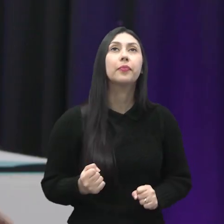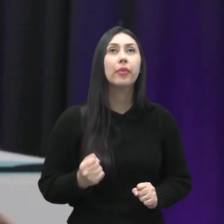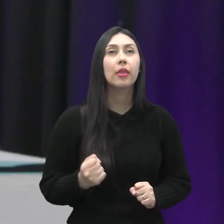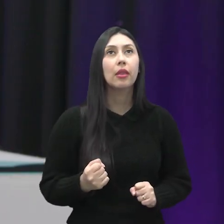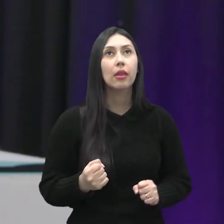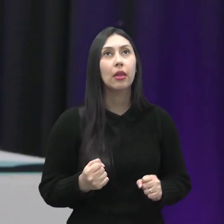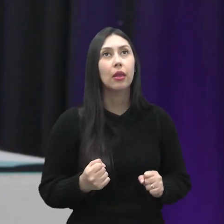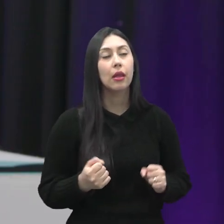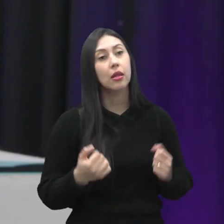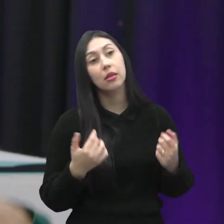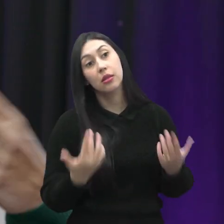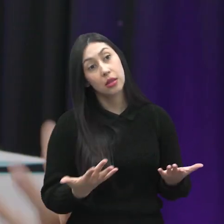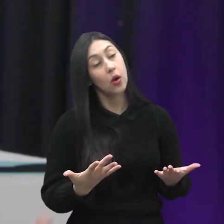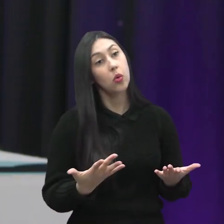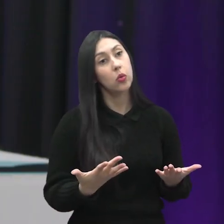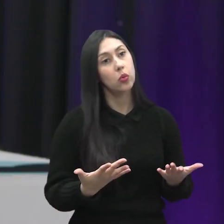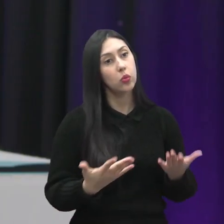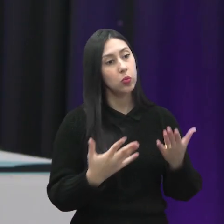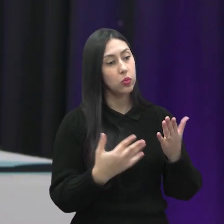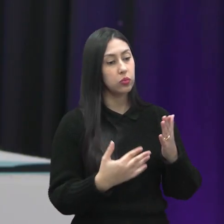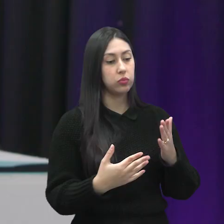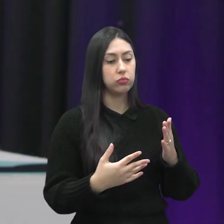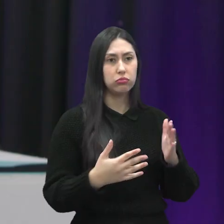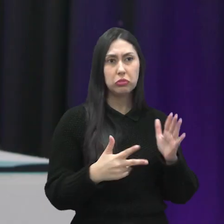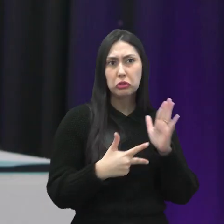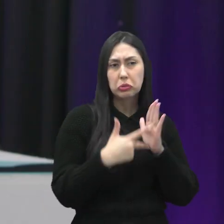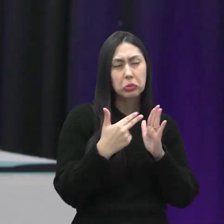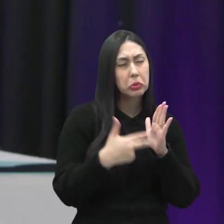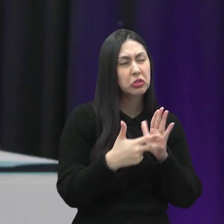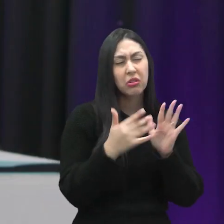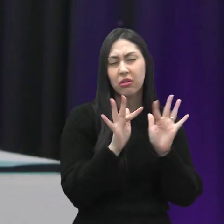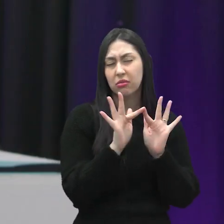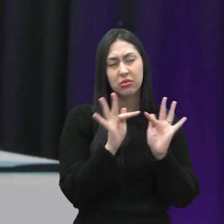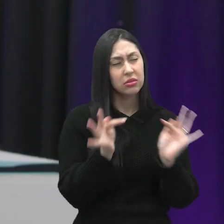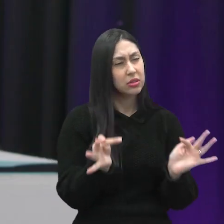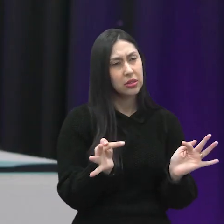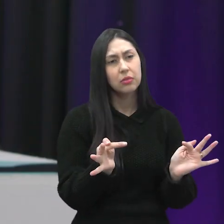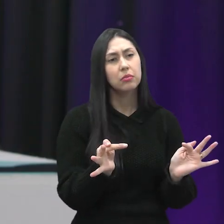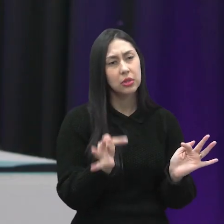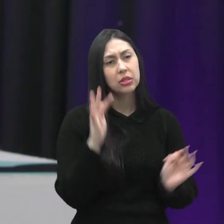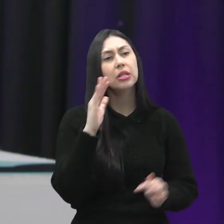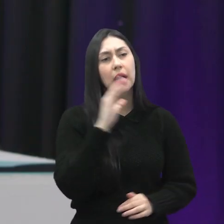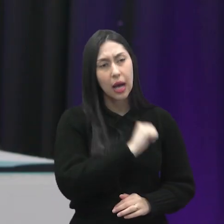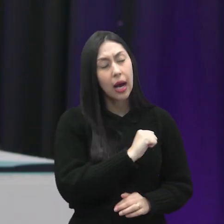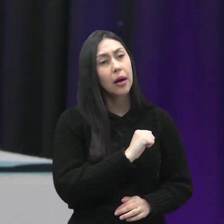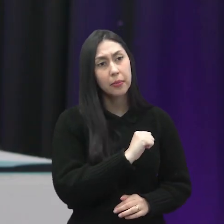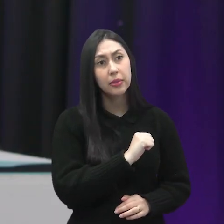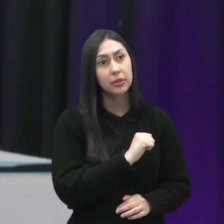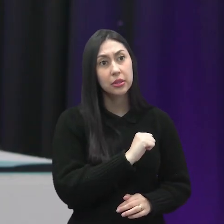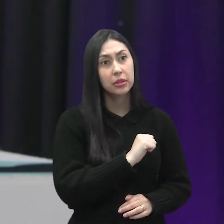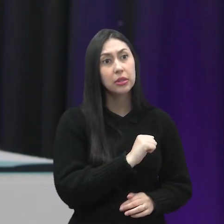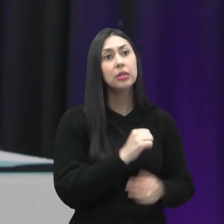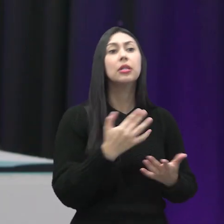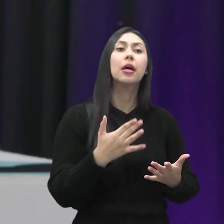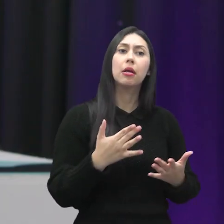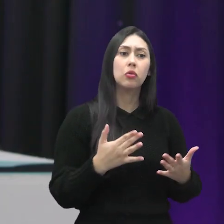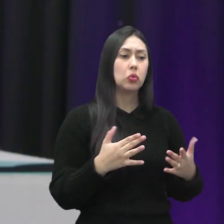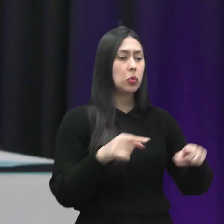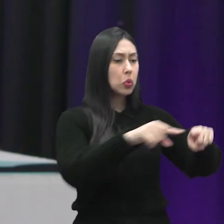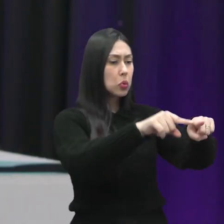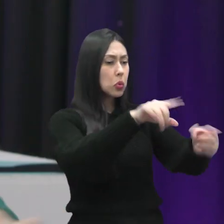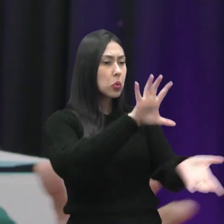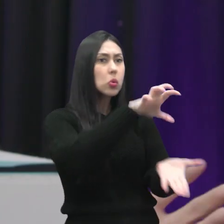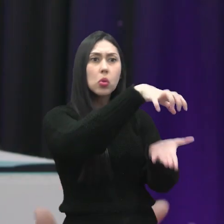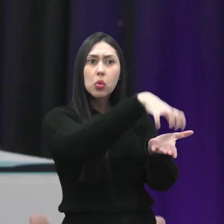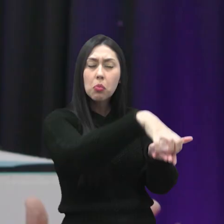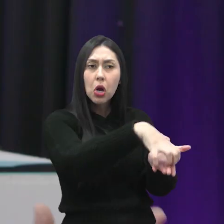relação ao porte cirúrgico, né, é uma cirurgia de pequeno porte, né, onde a gente faz normalmente no consultório,